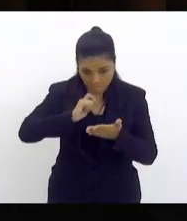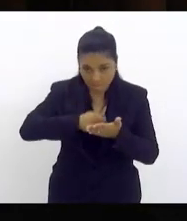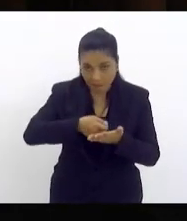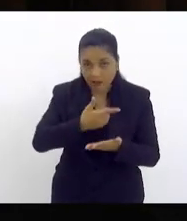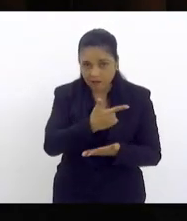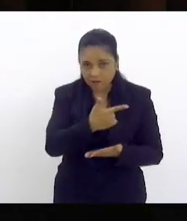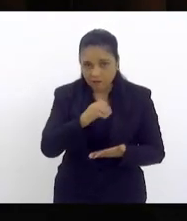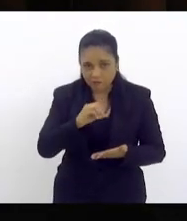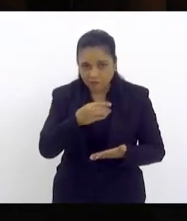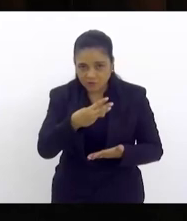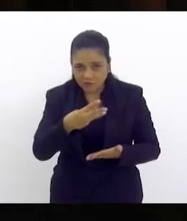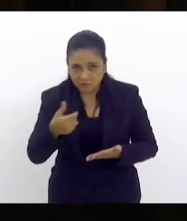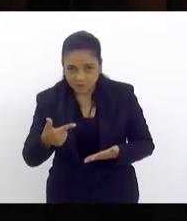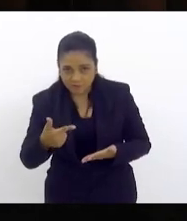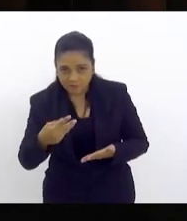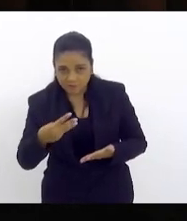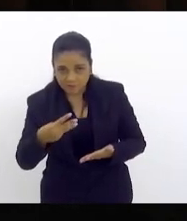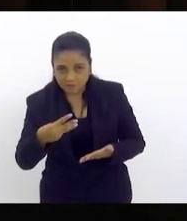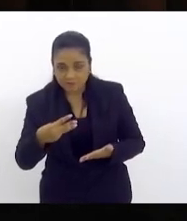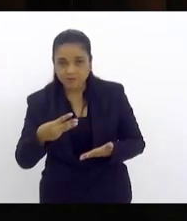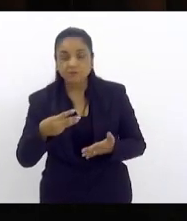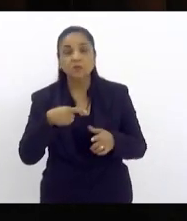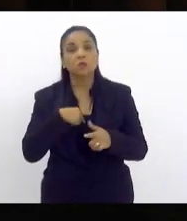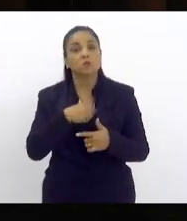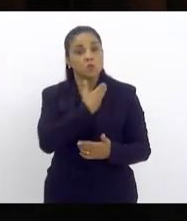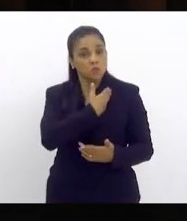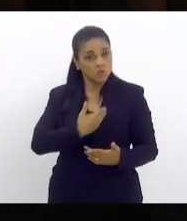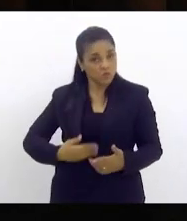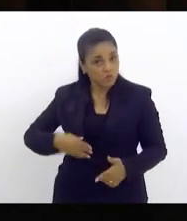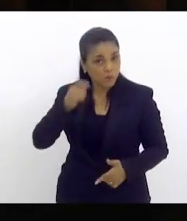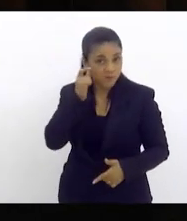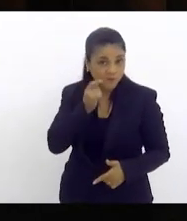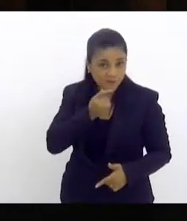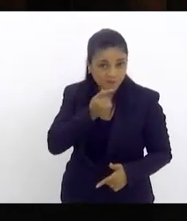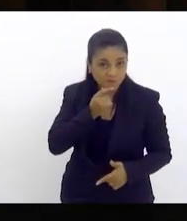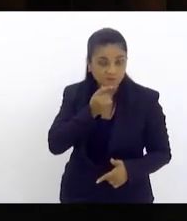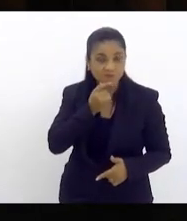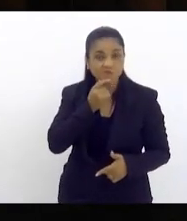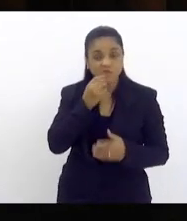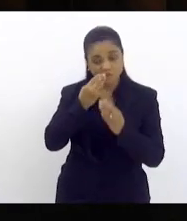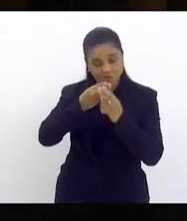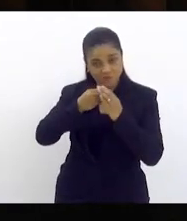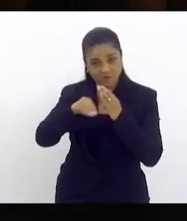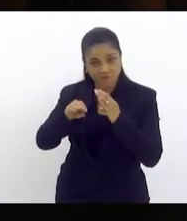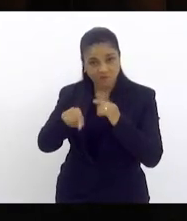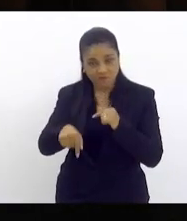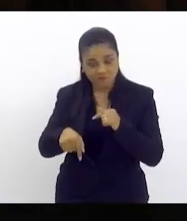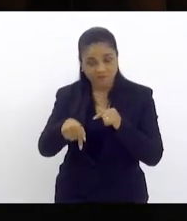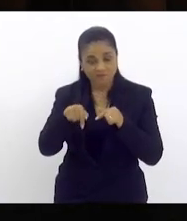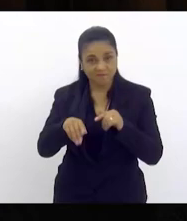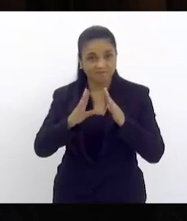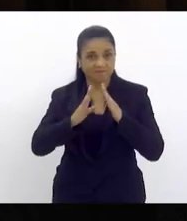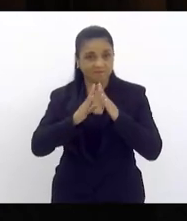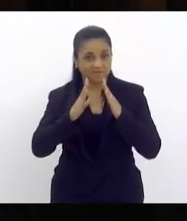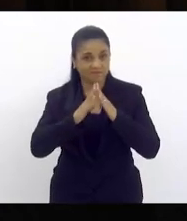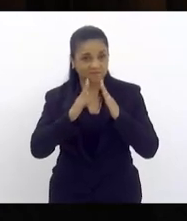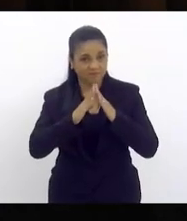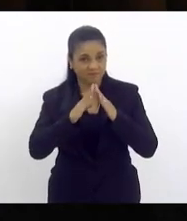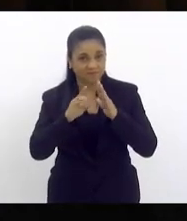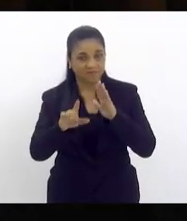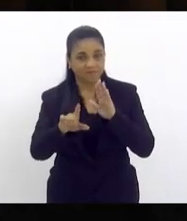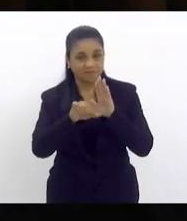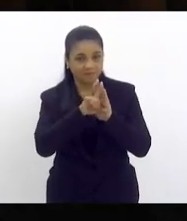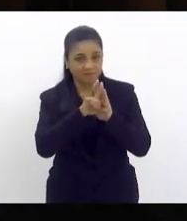E também, será que o governador do Estado vai enviar para esta casa o reajuste